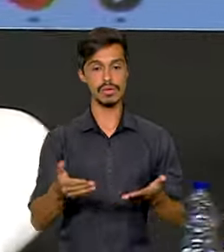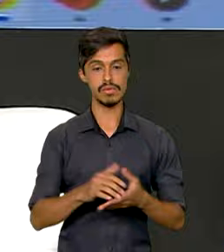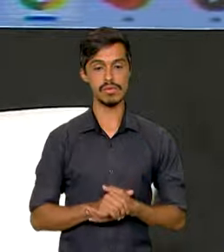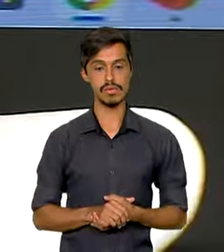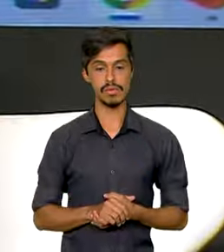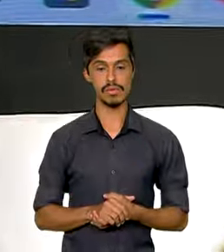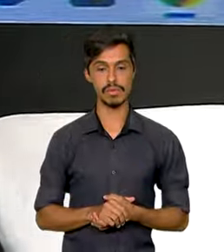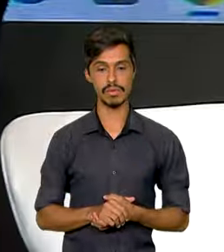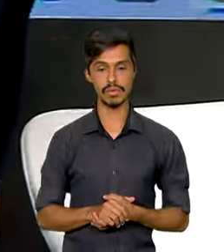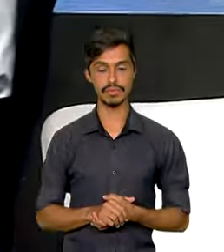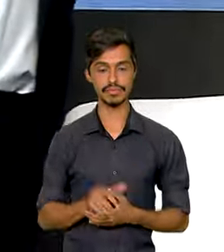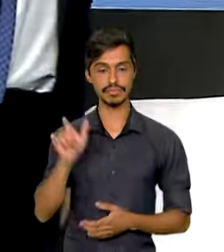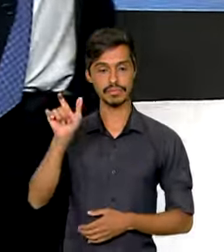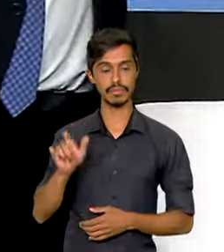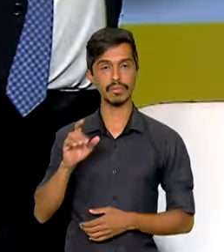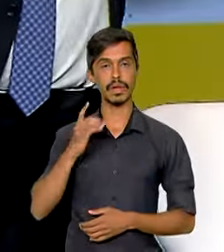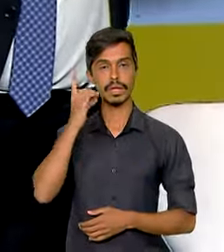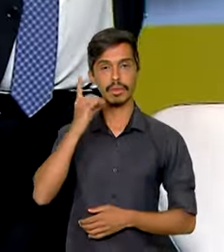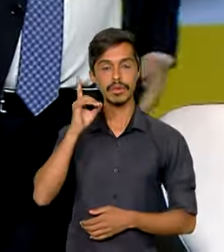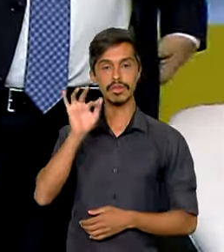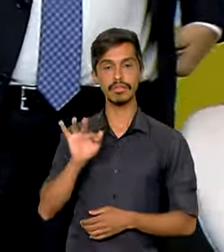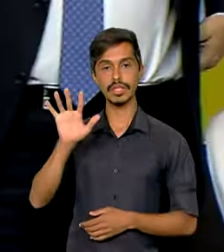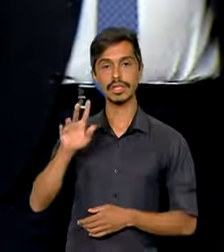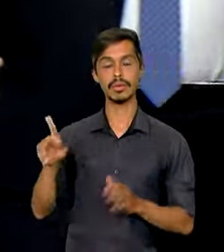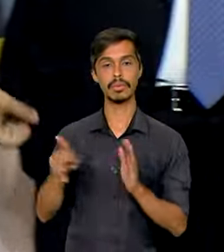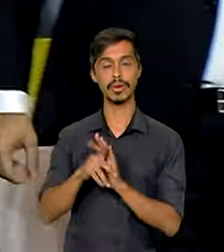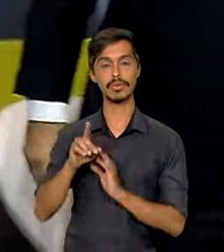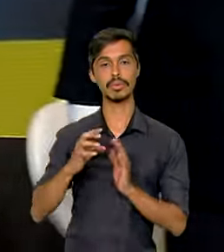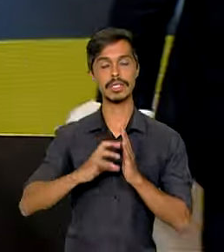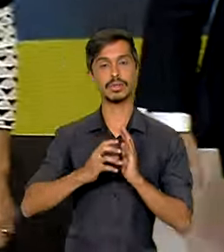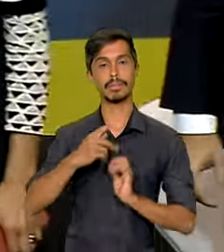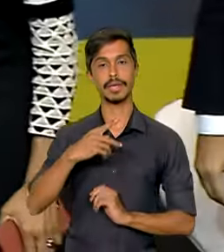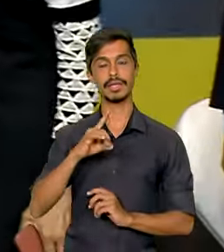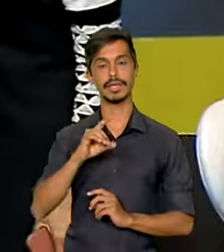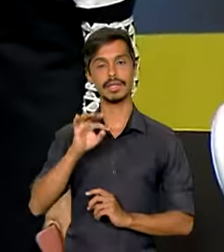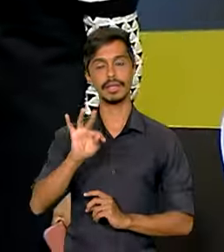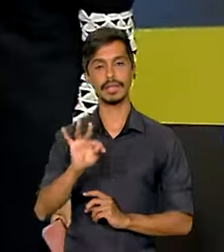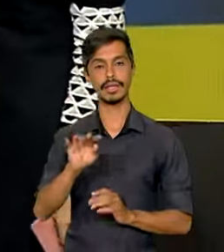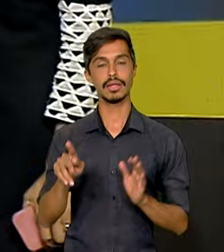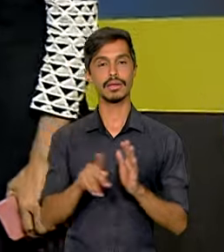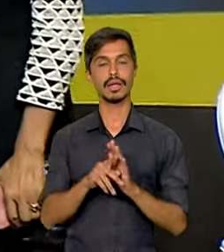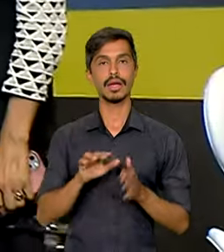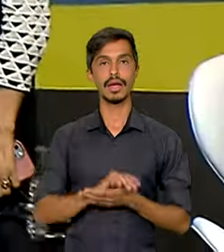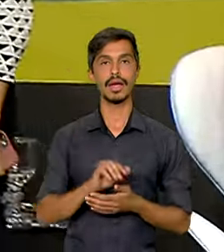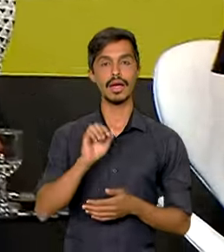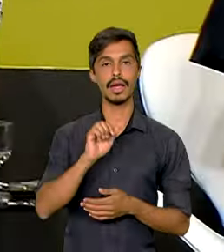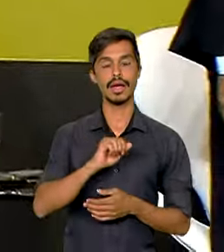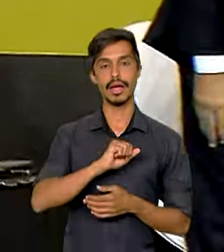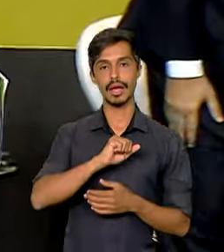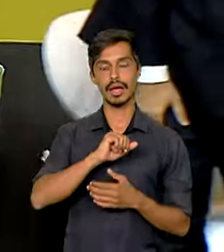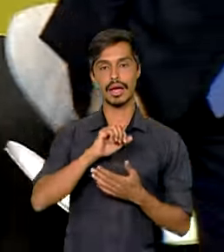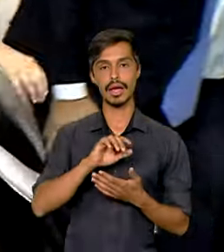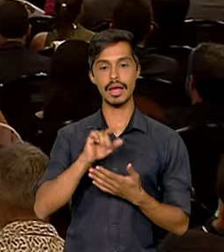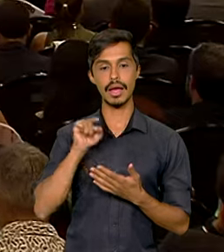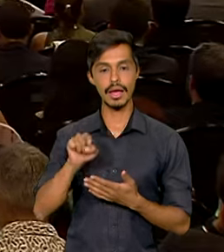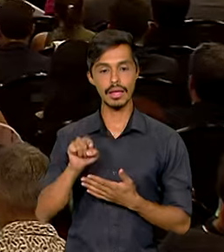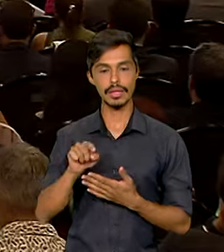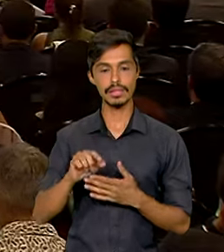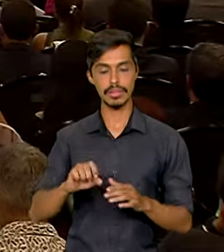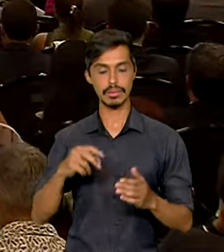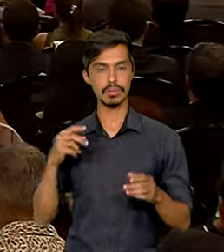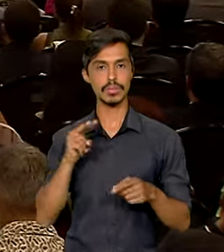o deputado federal do PDT pelo Amapá, da Frente Parlamentar em Defesa da